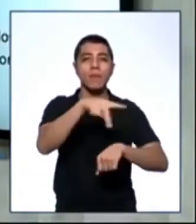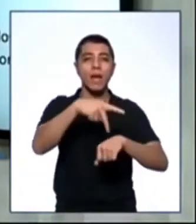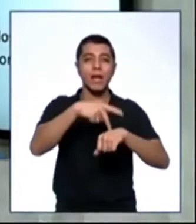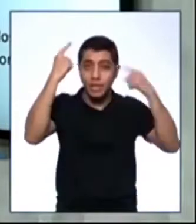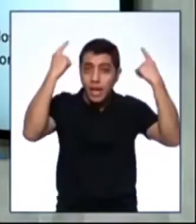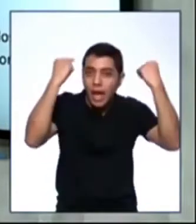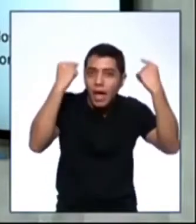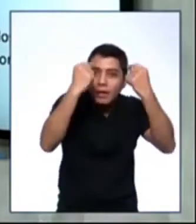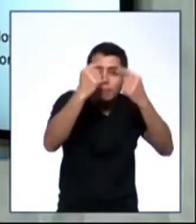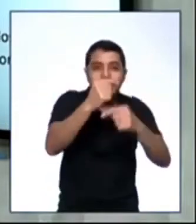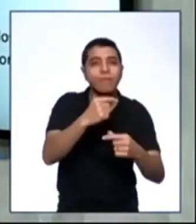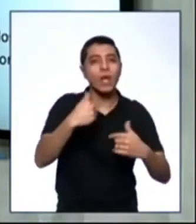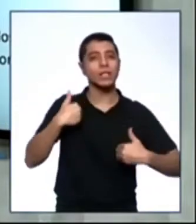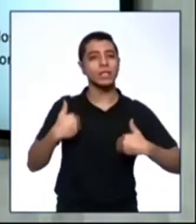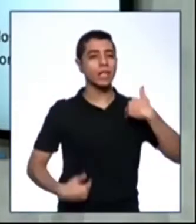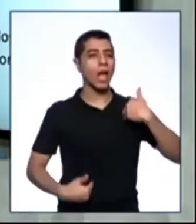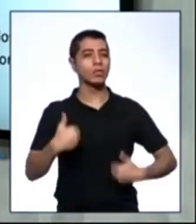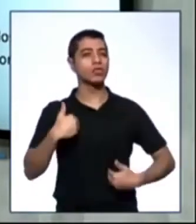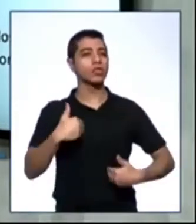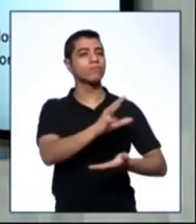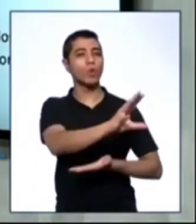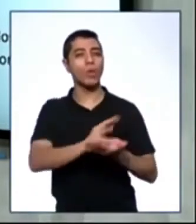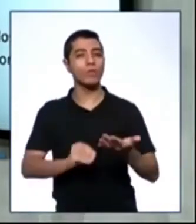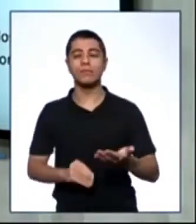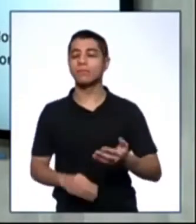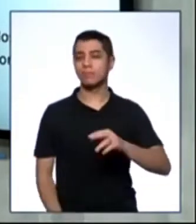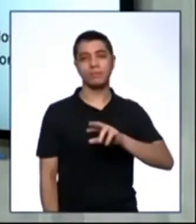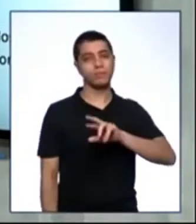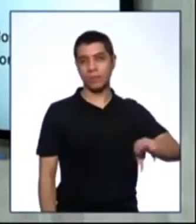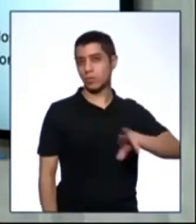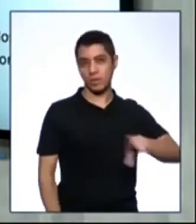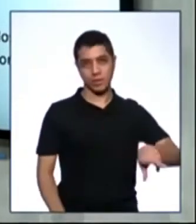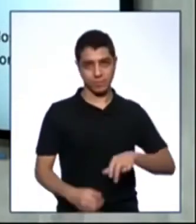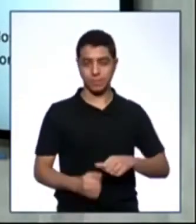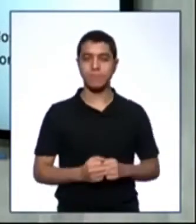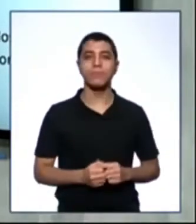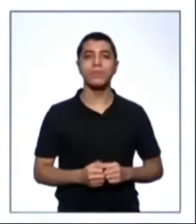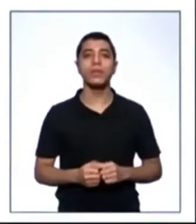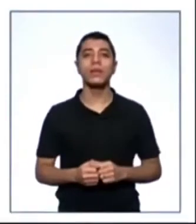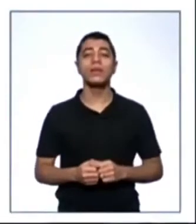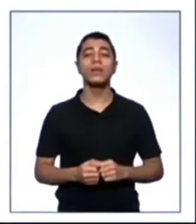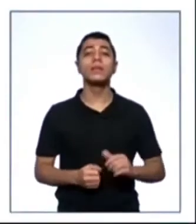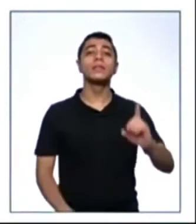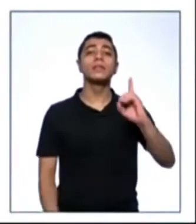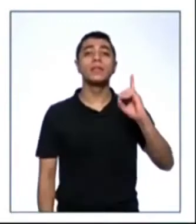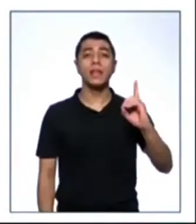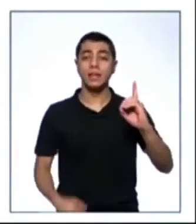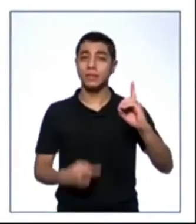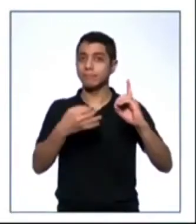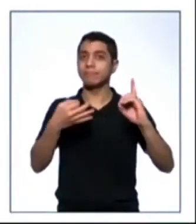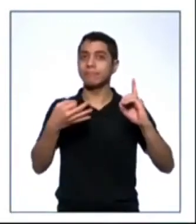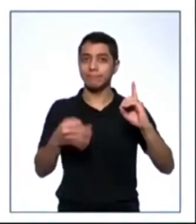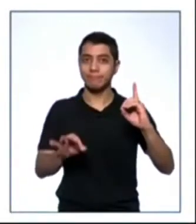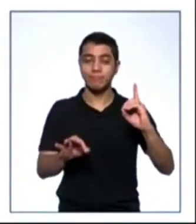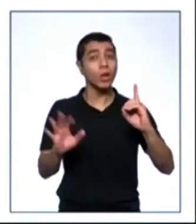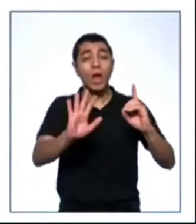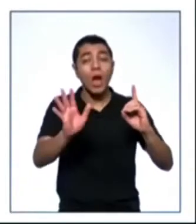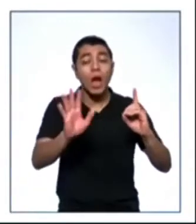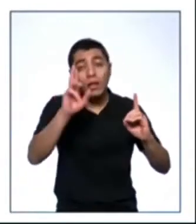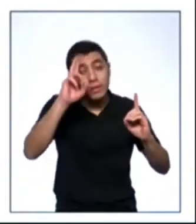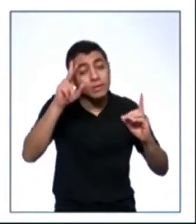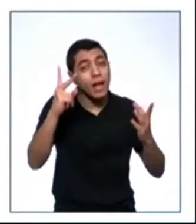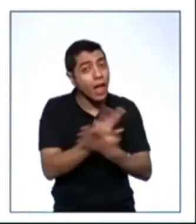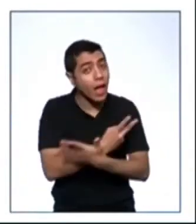respeito a inúmeros lugares. Não tem uma relação direta com o mundo grego. D, que é a correta, né? Não, que é a errada. Eu falei